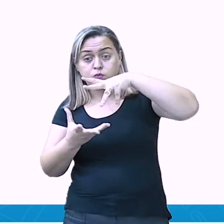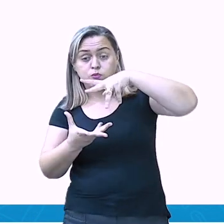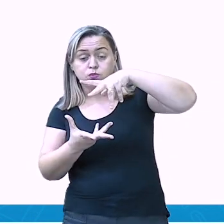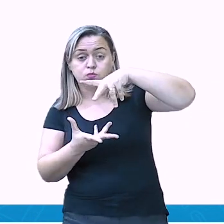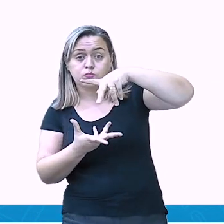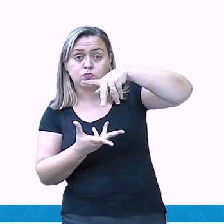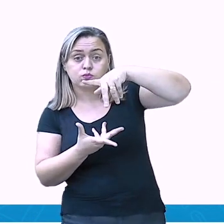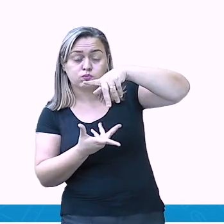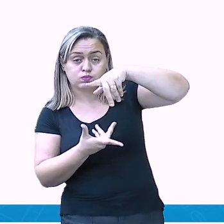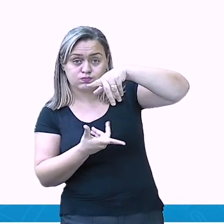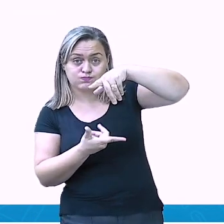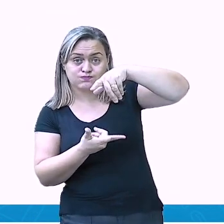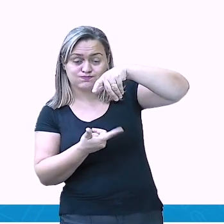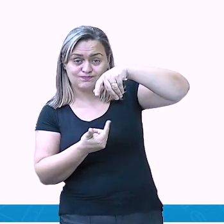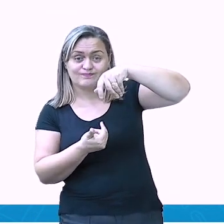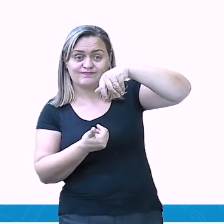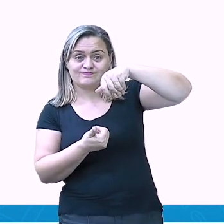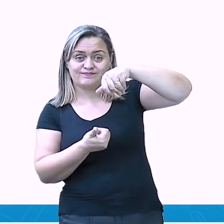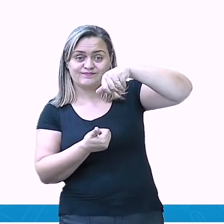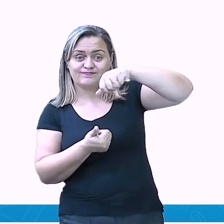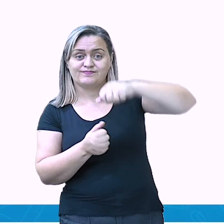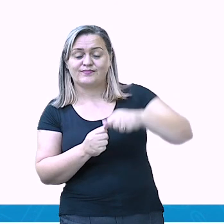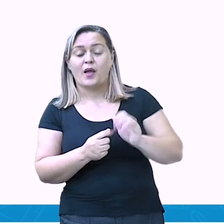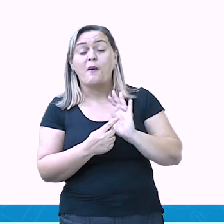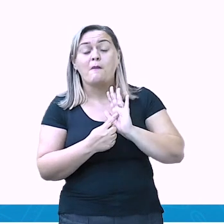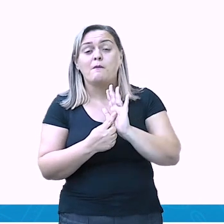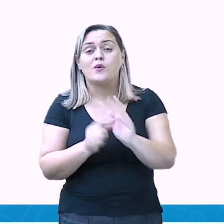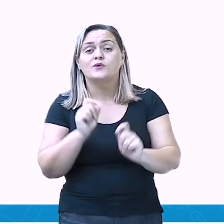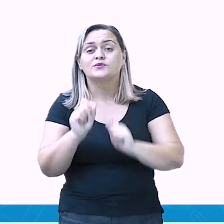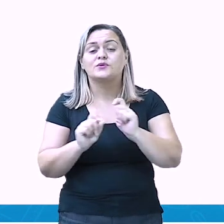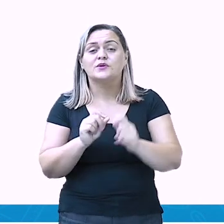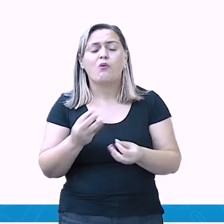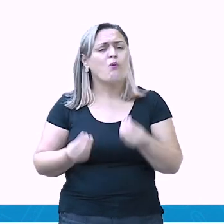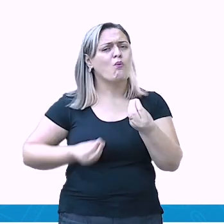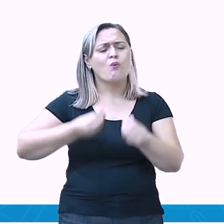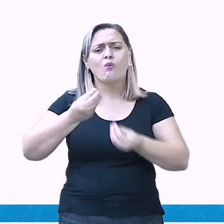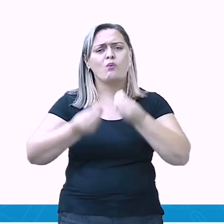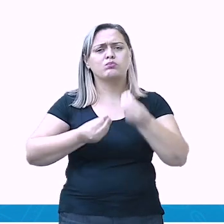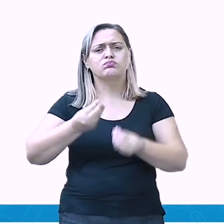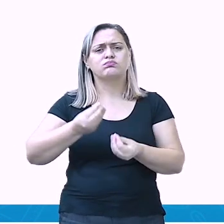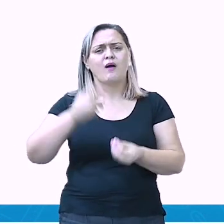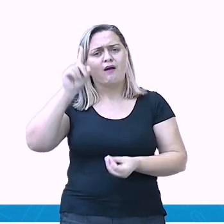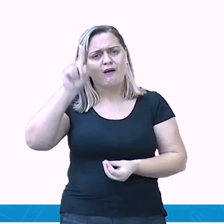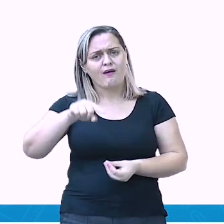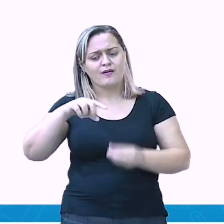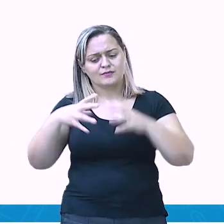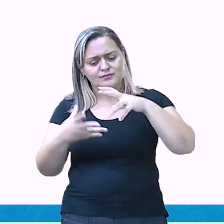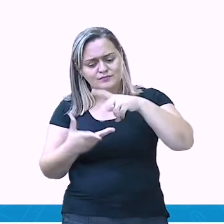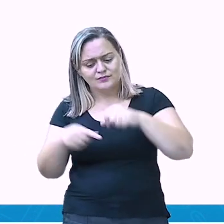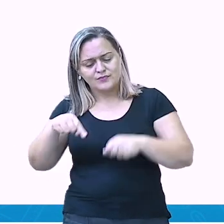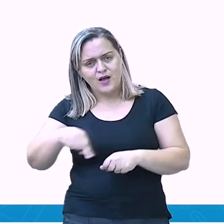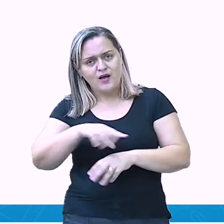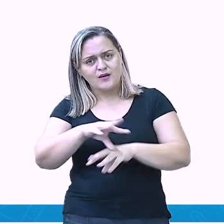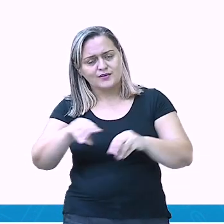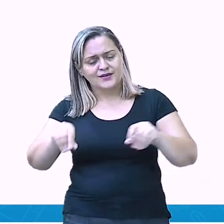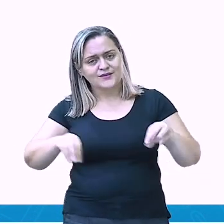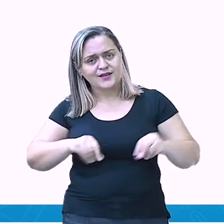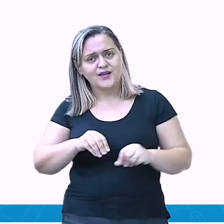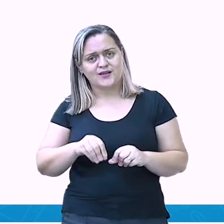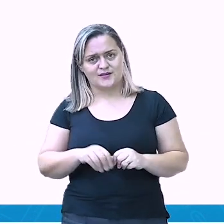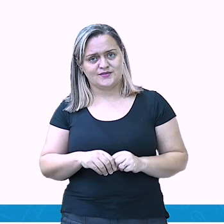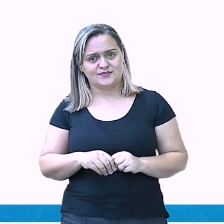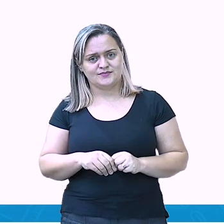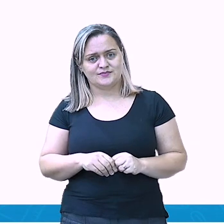representa a forma e a superfície da Terra com mais fidelidade que um mapa, como nós vimos lá no Mapa